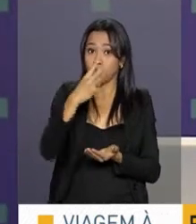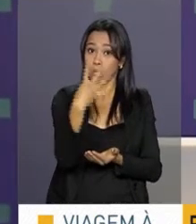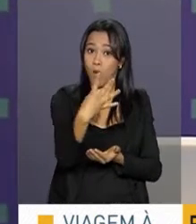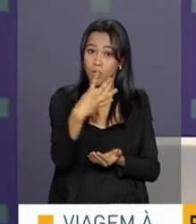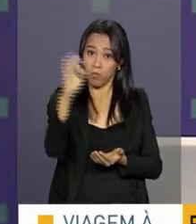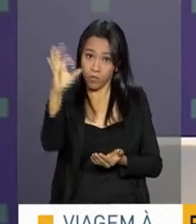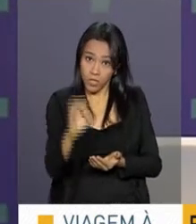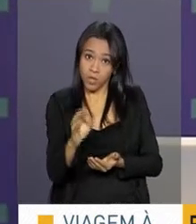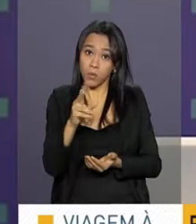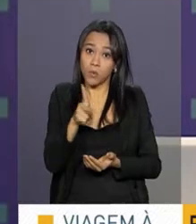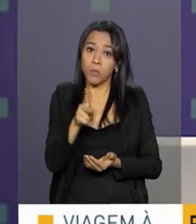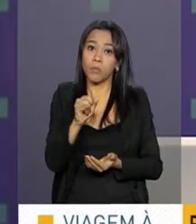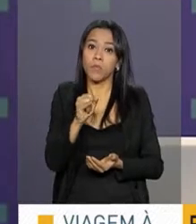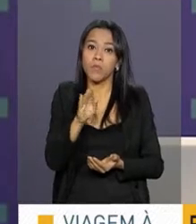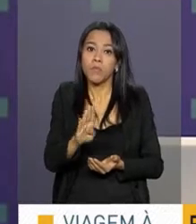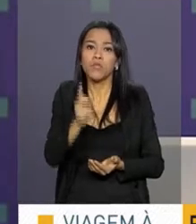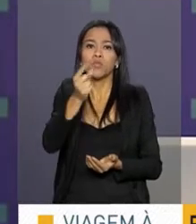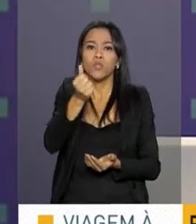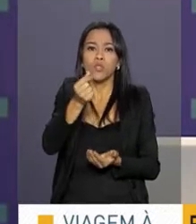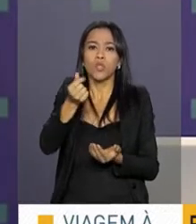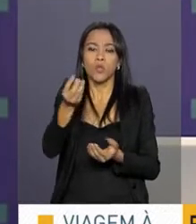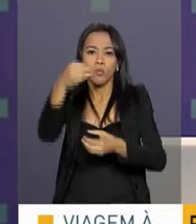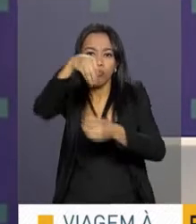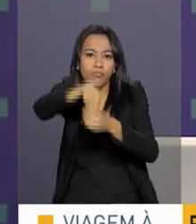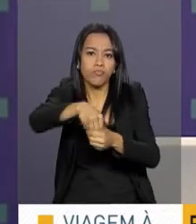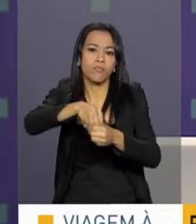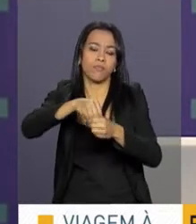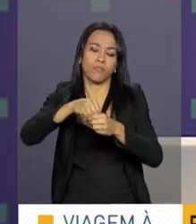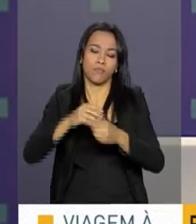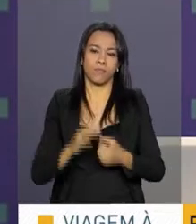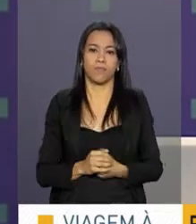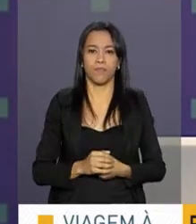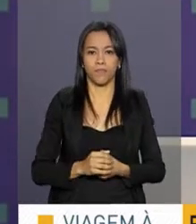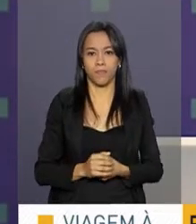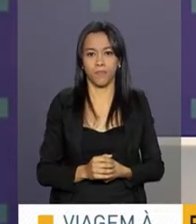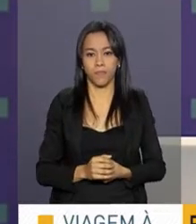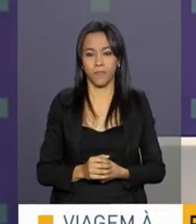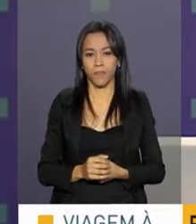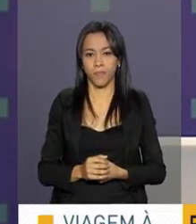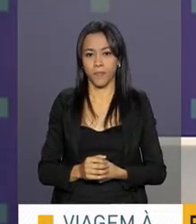necessidade de financiamento menos de 1% do PIB.